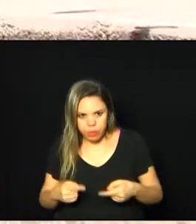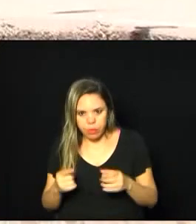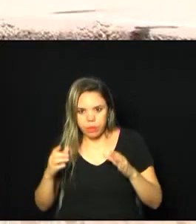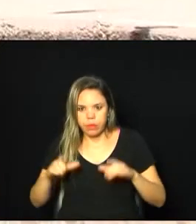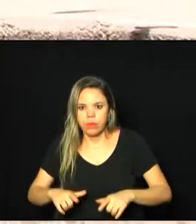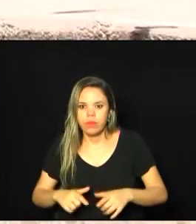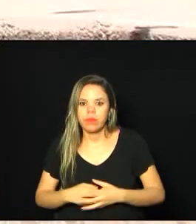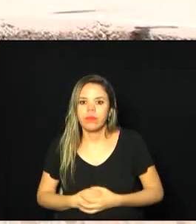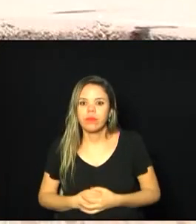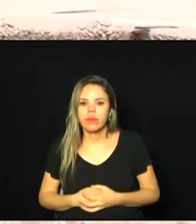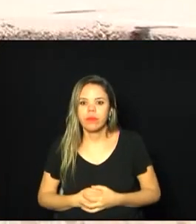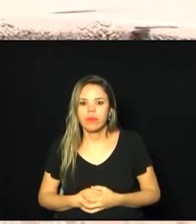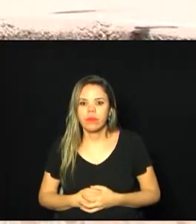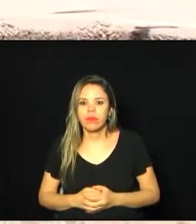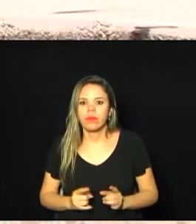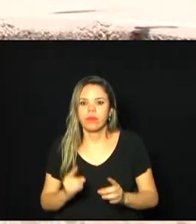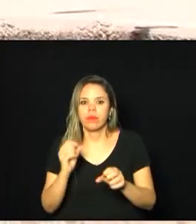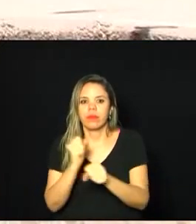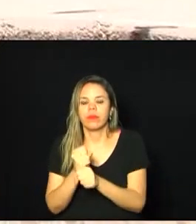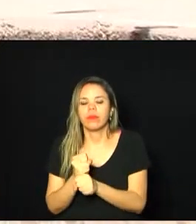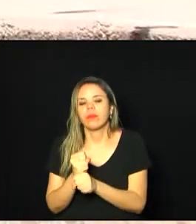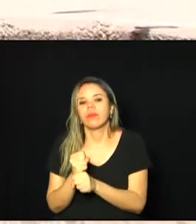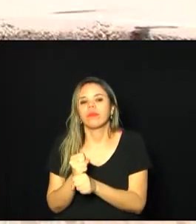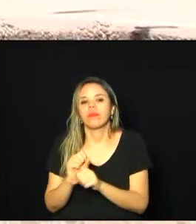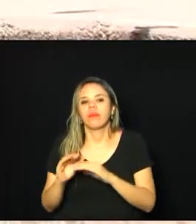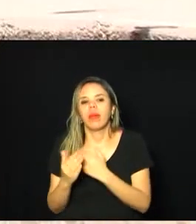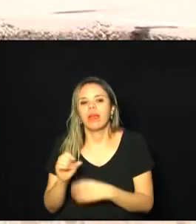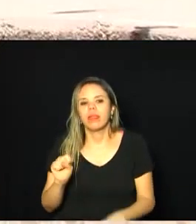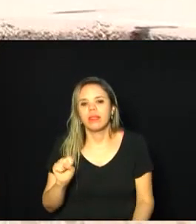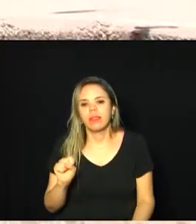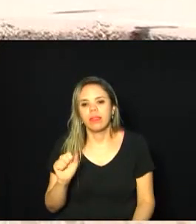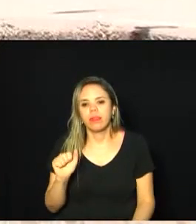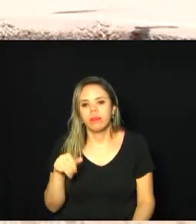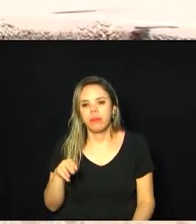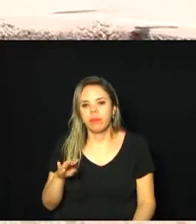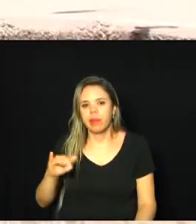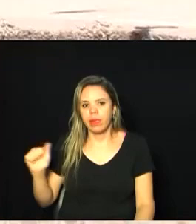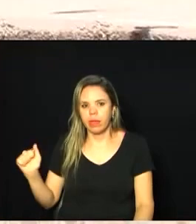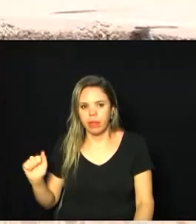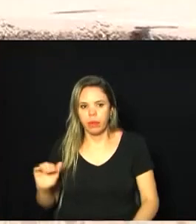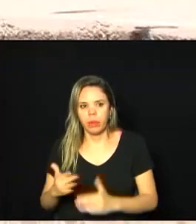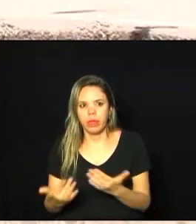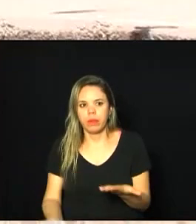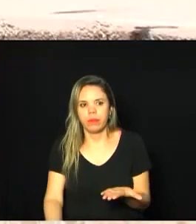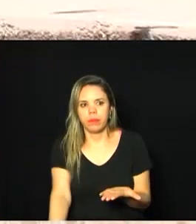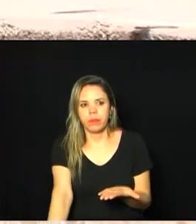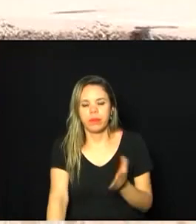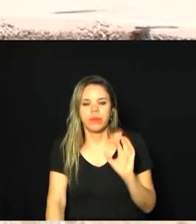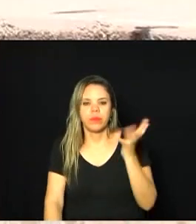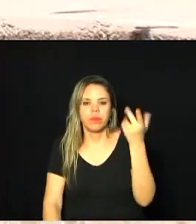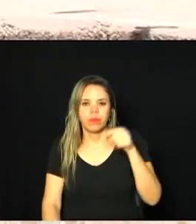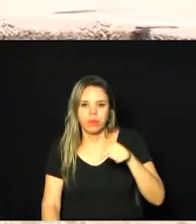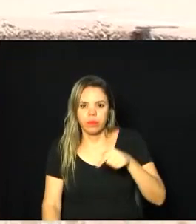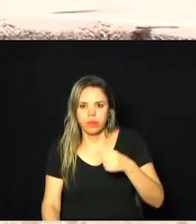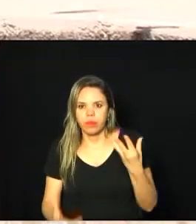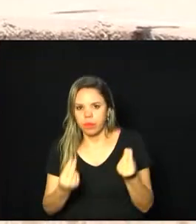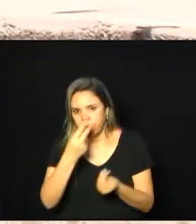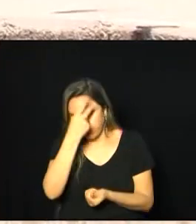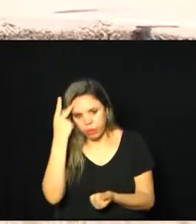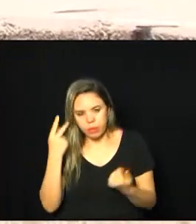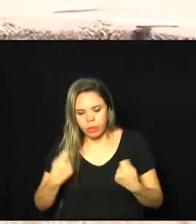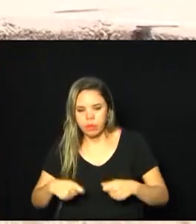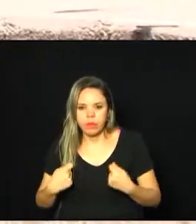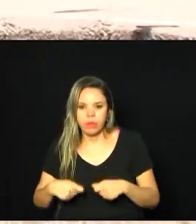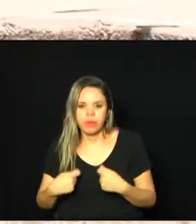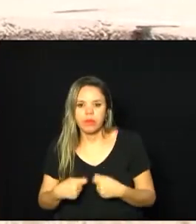propriedade da imobiliária Samambaia, sob denominação do Jardim Samambaia. E aí o que acontece aqui? Muita gente que